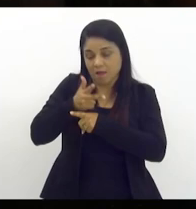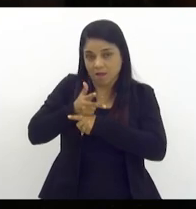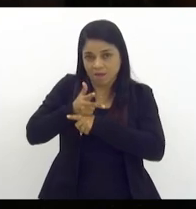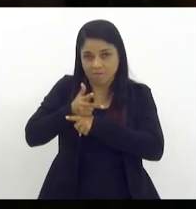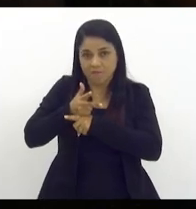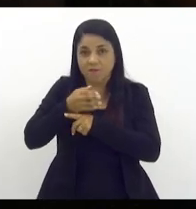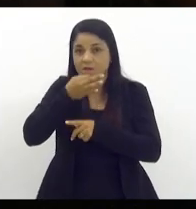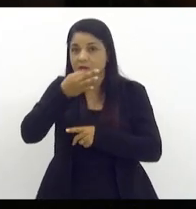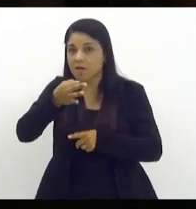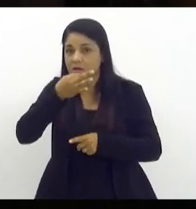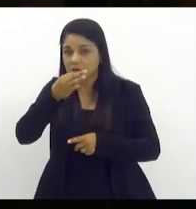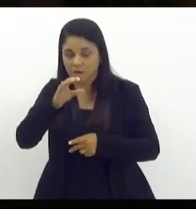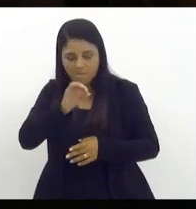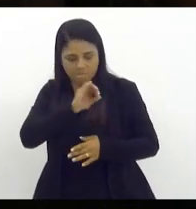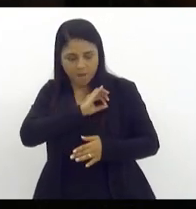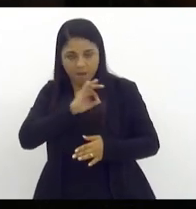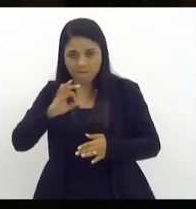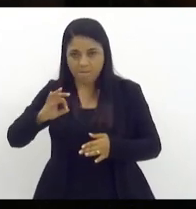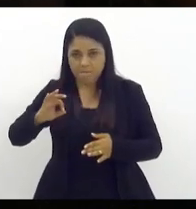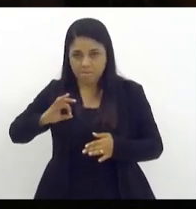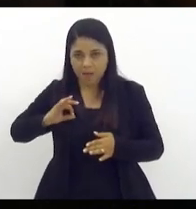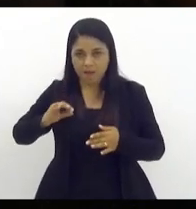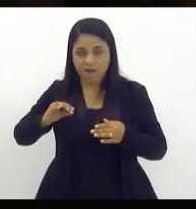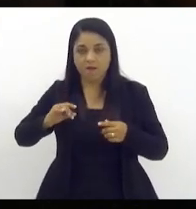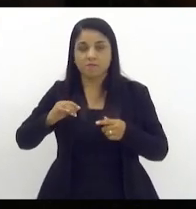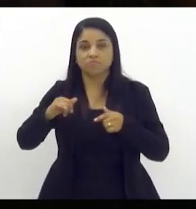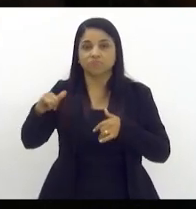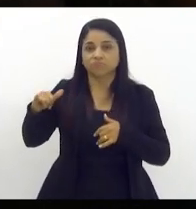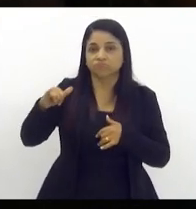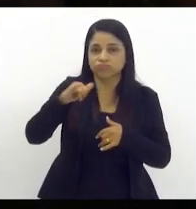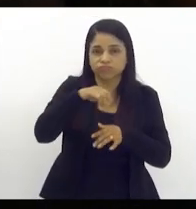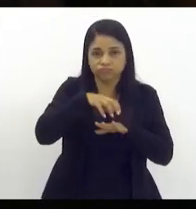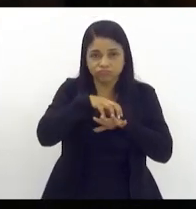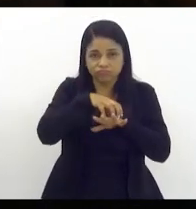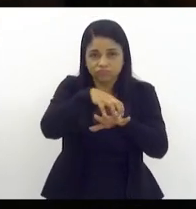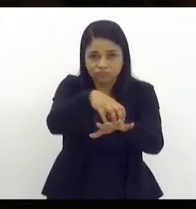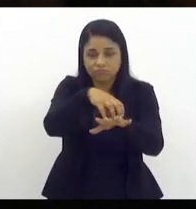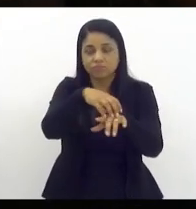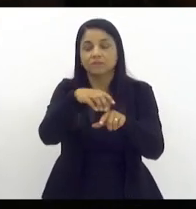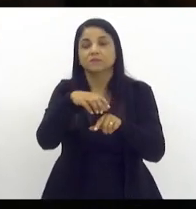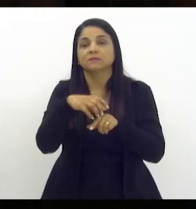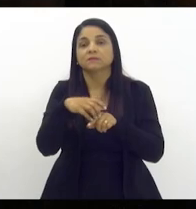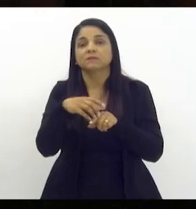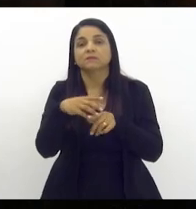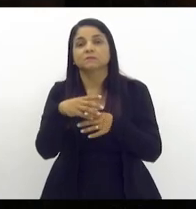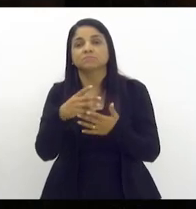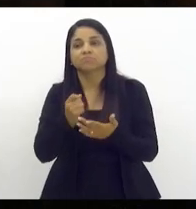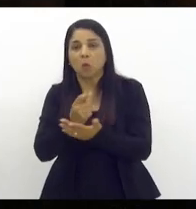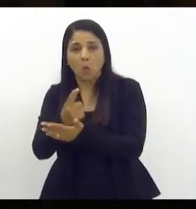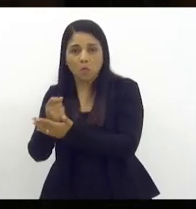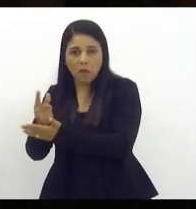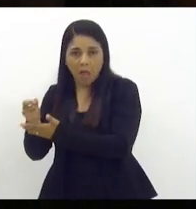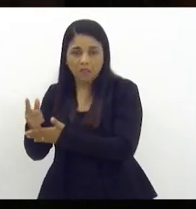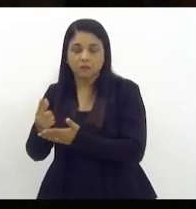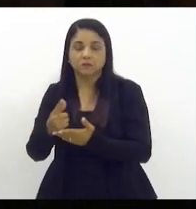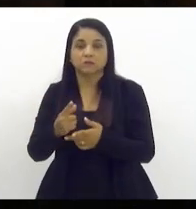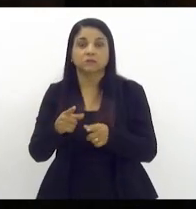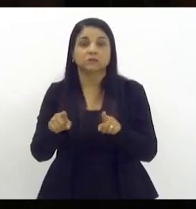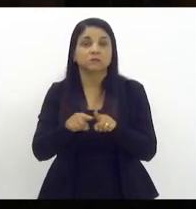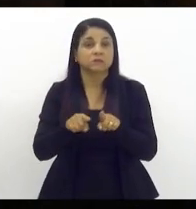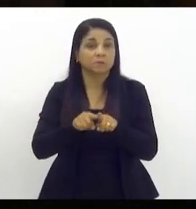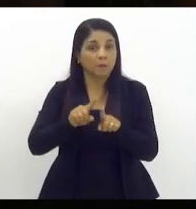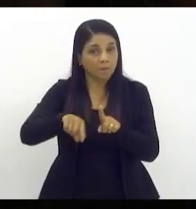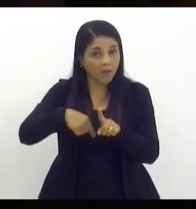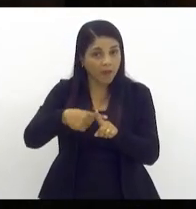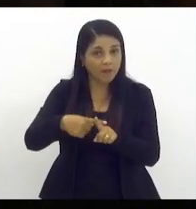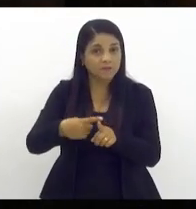nas viaturas automotivas e aeronaves que vierem a ser adquiridas e por aí vai.